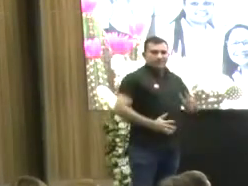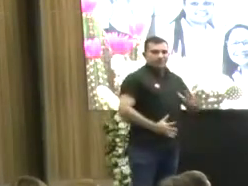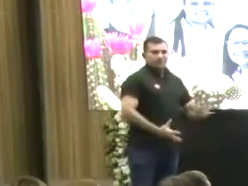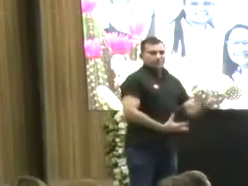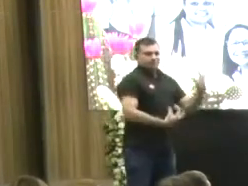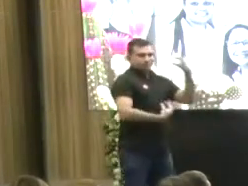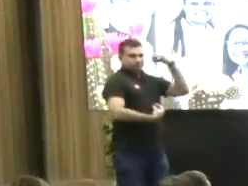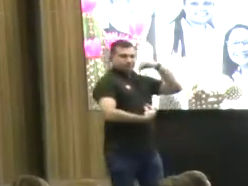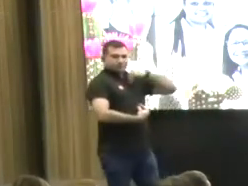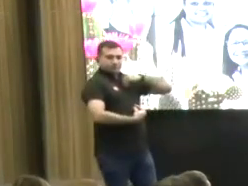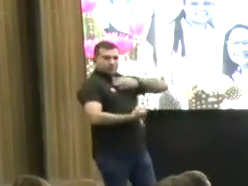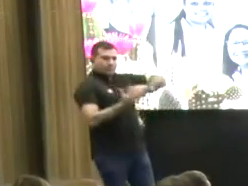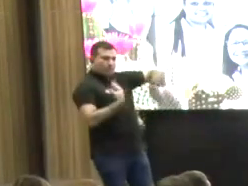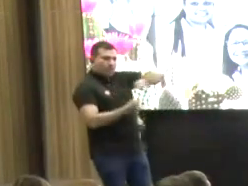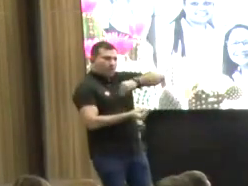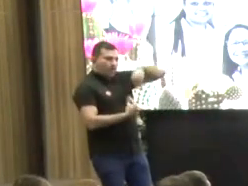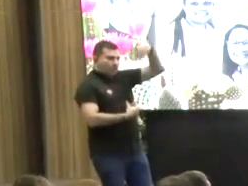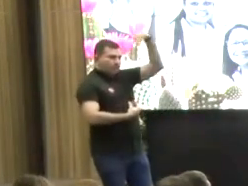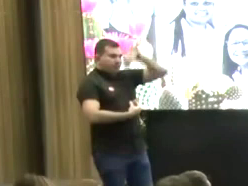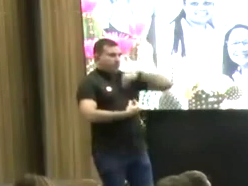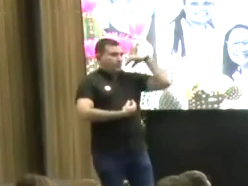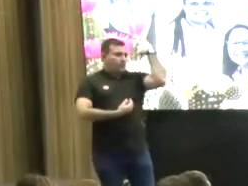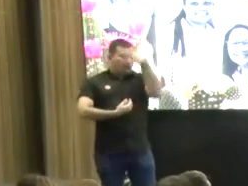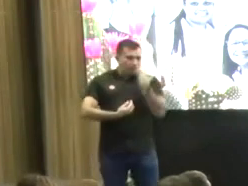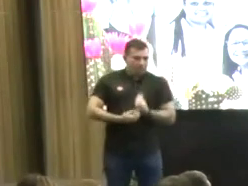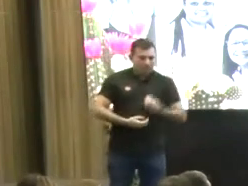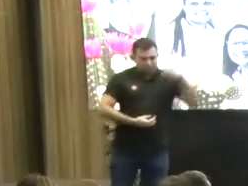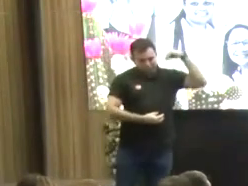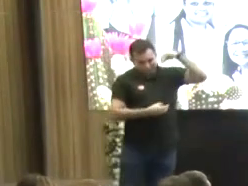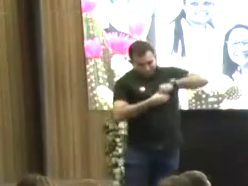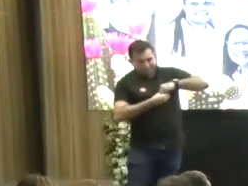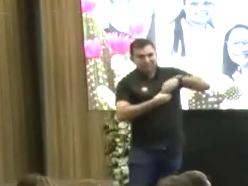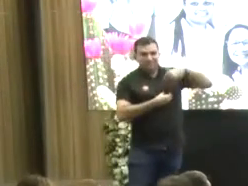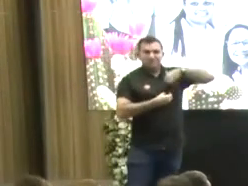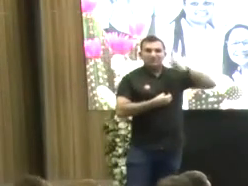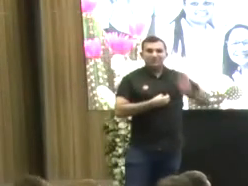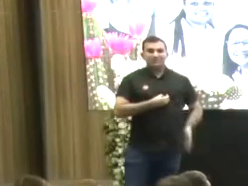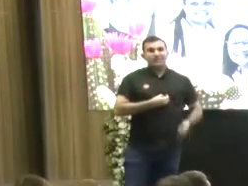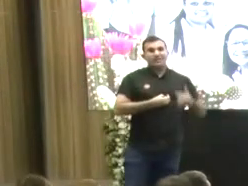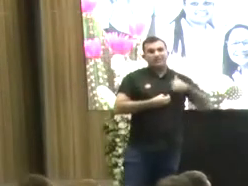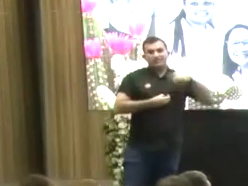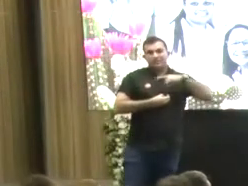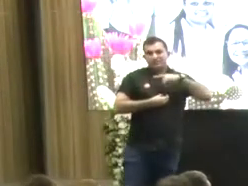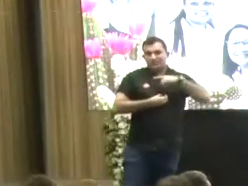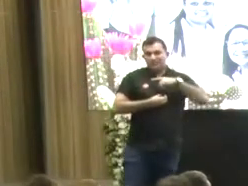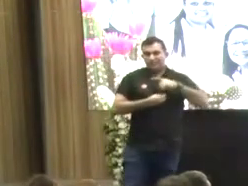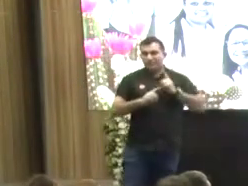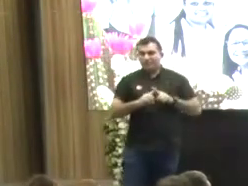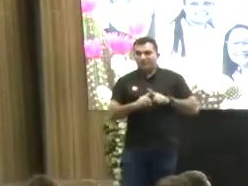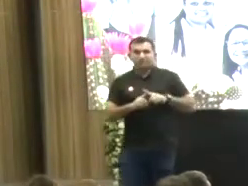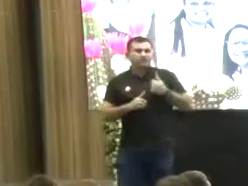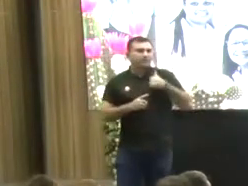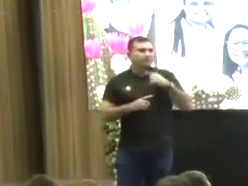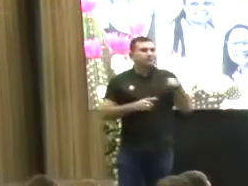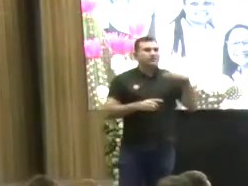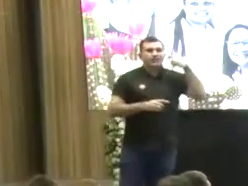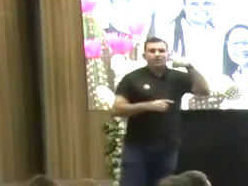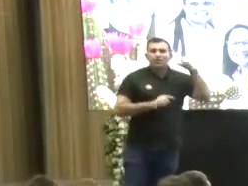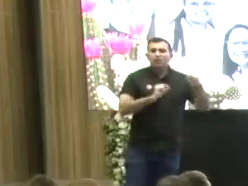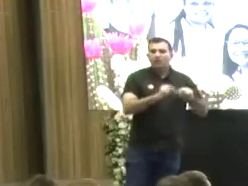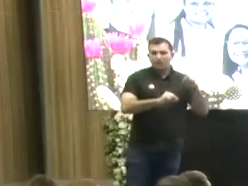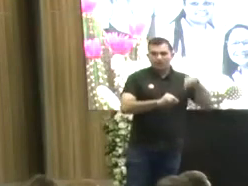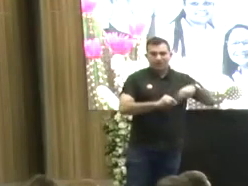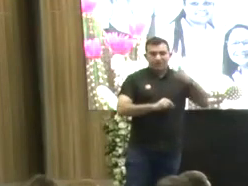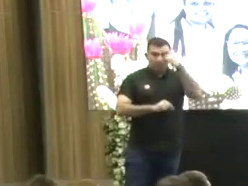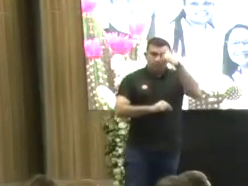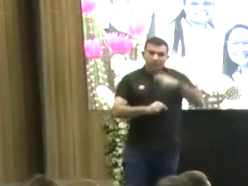é entranhamento de espaço, de cheiros, de comida, de tudo isso. E quando eu fui para Caicó, eu vi que as escolas de Caicó eram iguais às